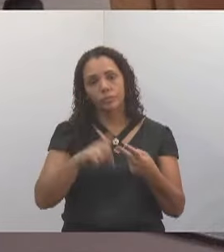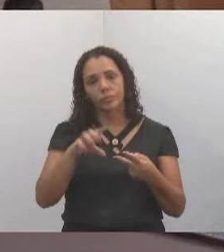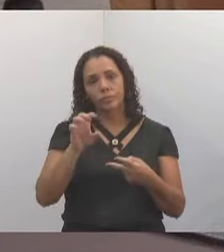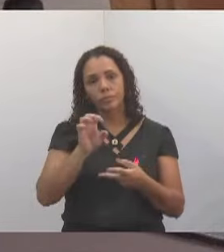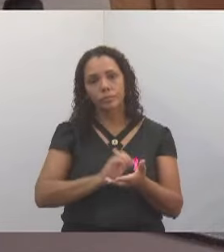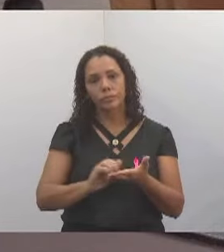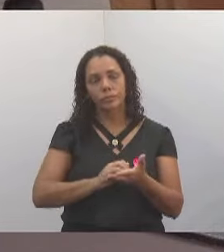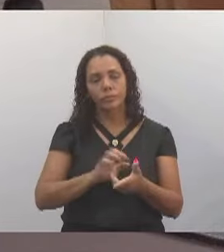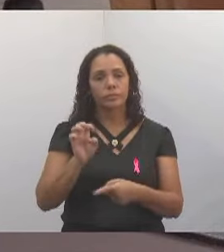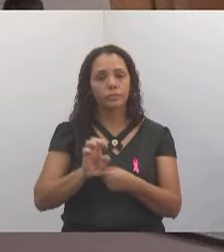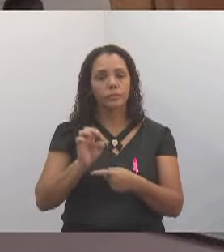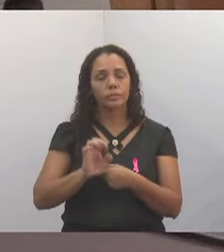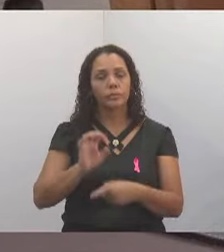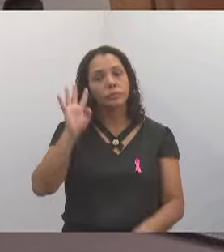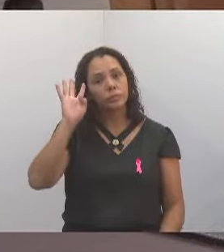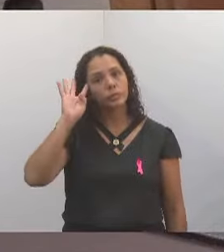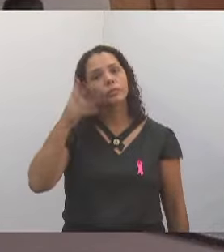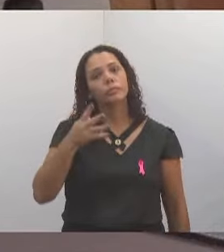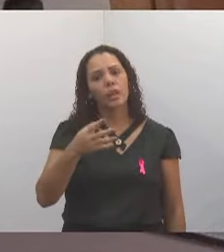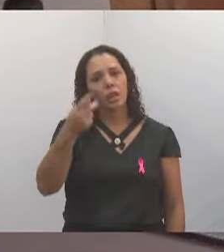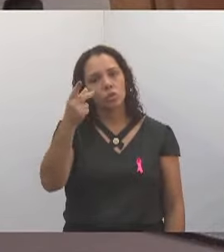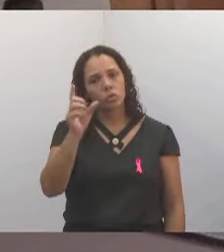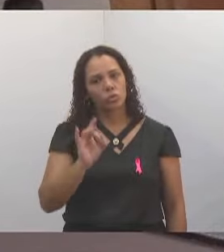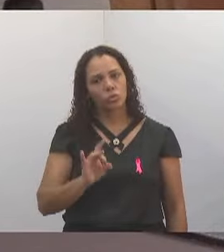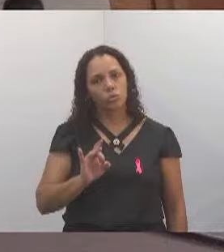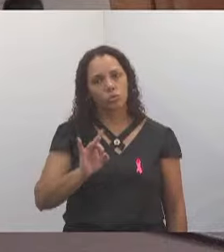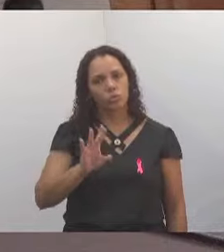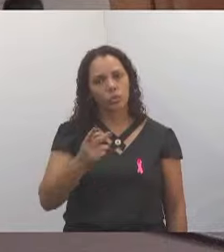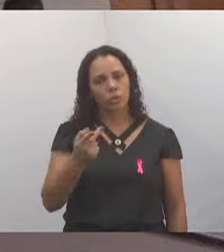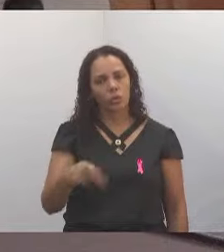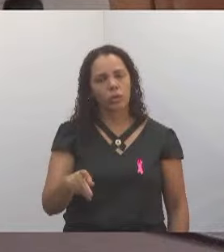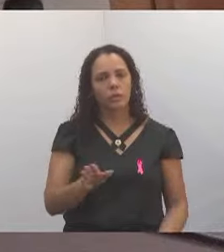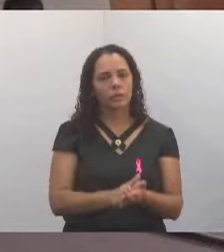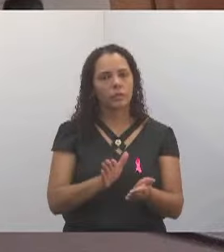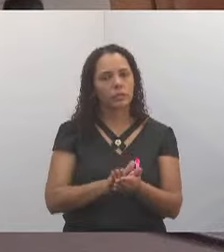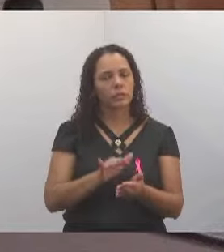para que resolva essa situação, não só de Jacareí, mas também do Vale todo.